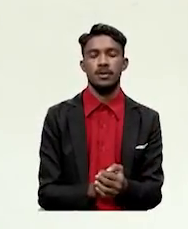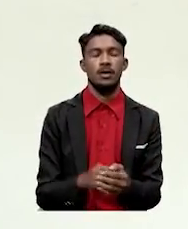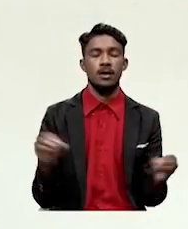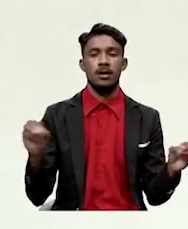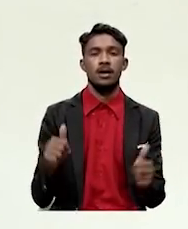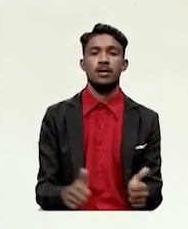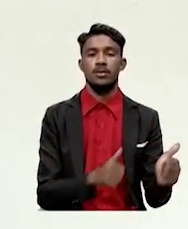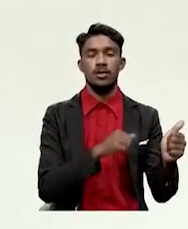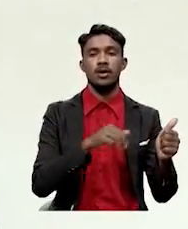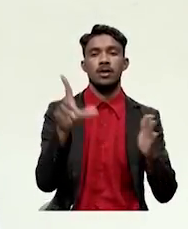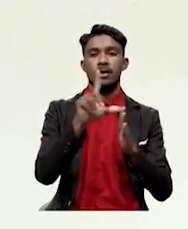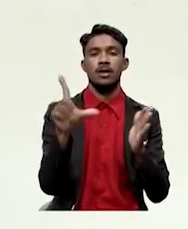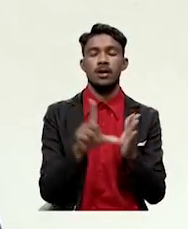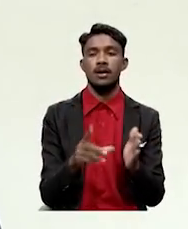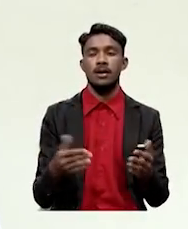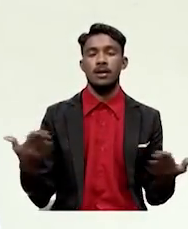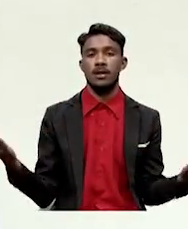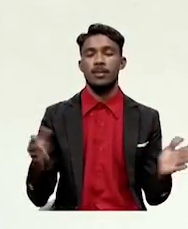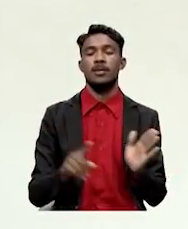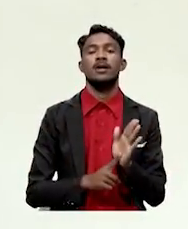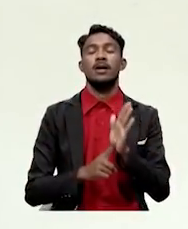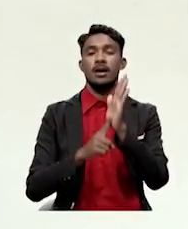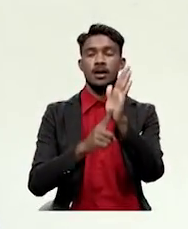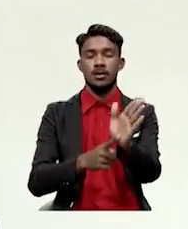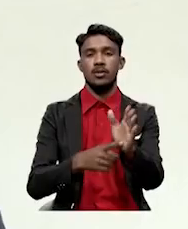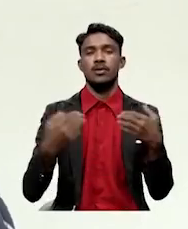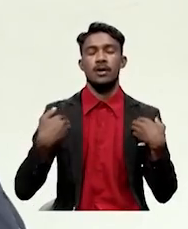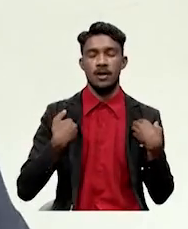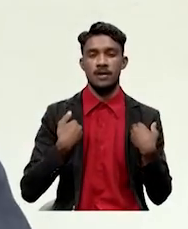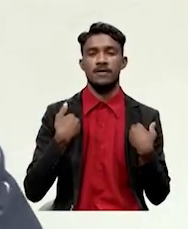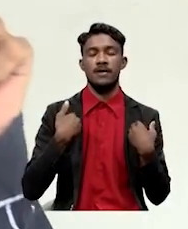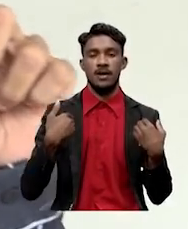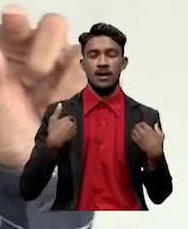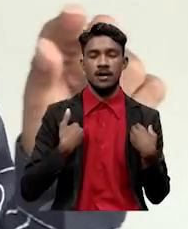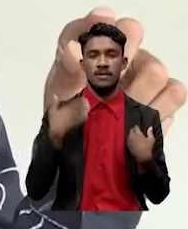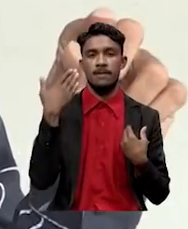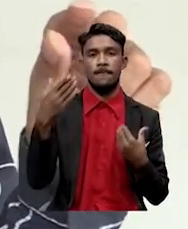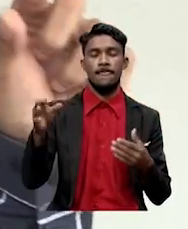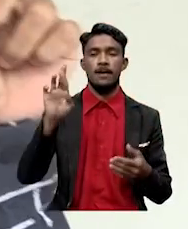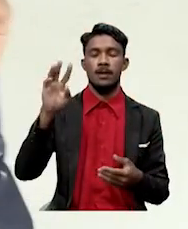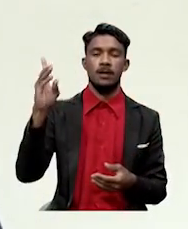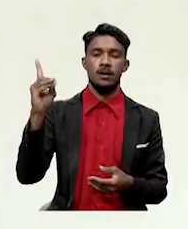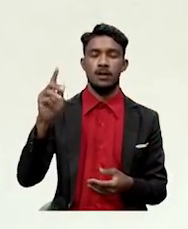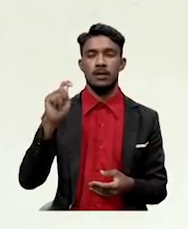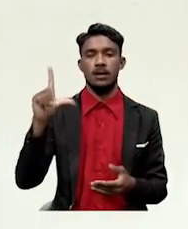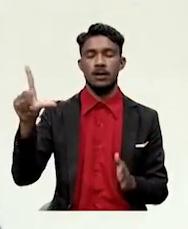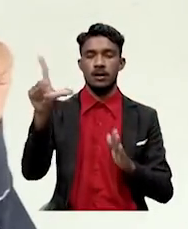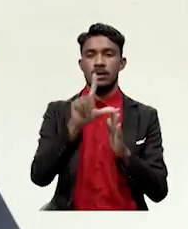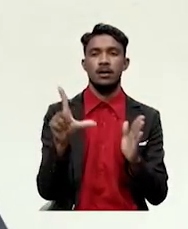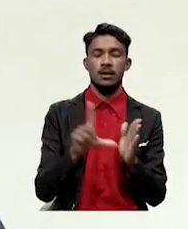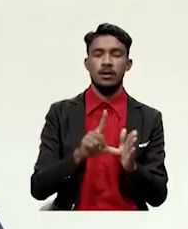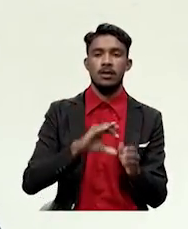requisitos Sirnebe Makatur e a Constituição da República com a formação de